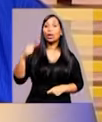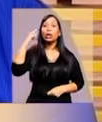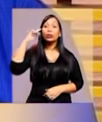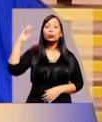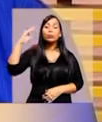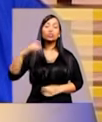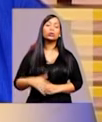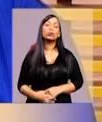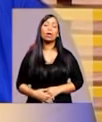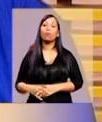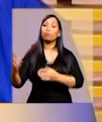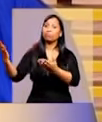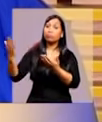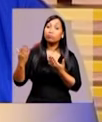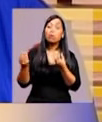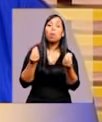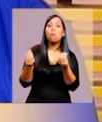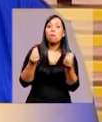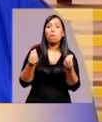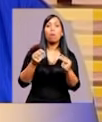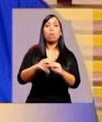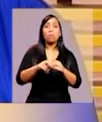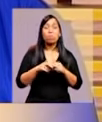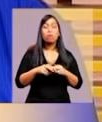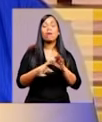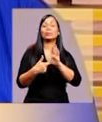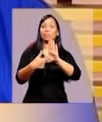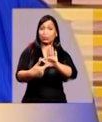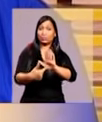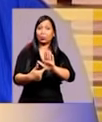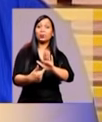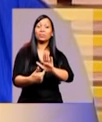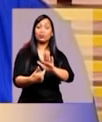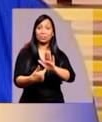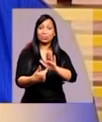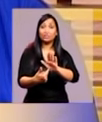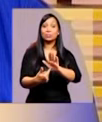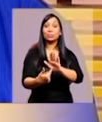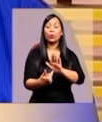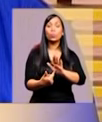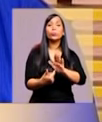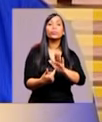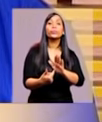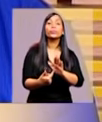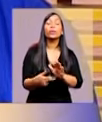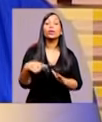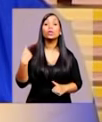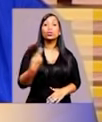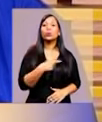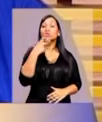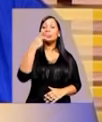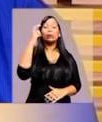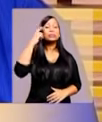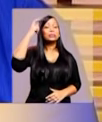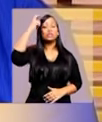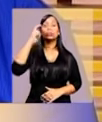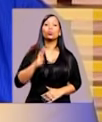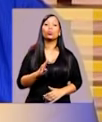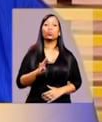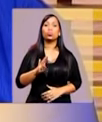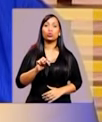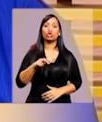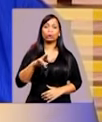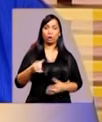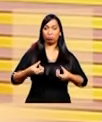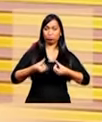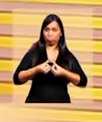poderia imaginar no budismo, viria dessa manifestação do que a gente chama de inteligência